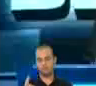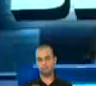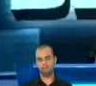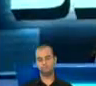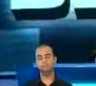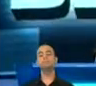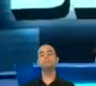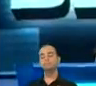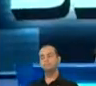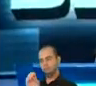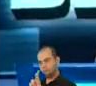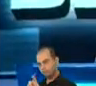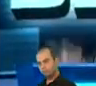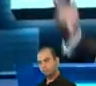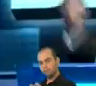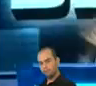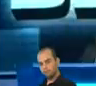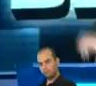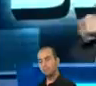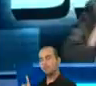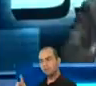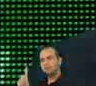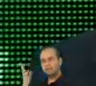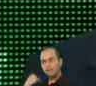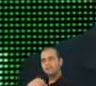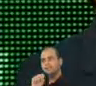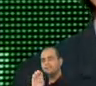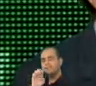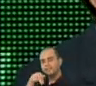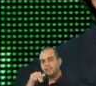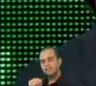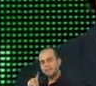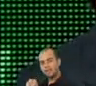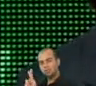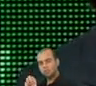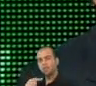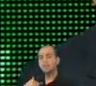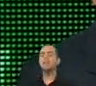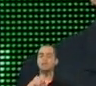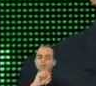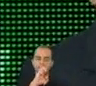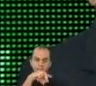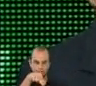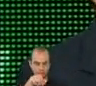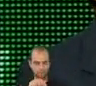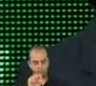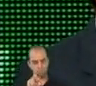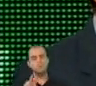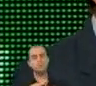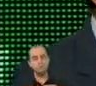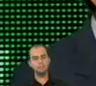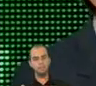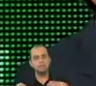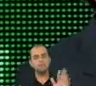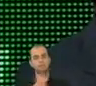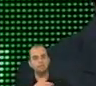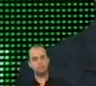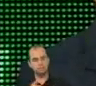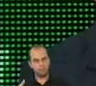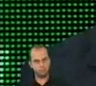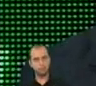queremos. Agora o candidato Serra tem 1 minuto. Você lembra, Marina, você era senadora, eu era senador e ministro